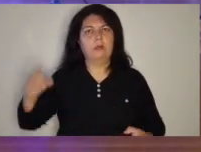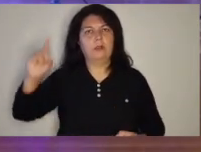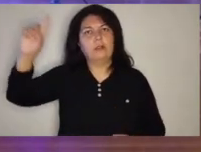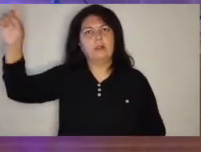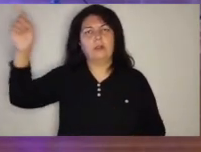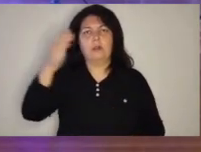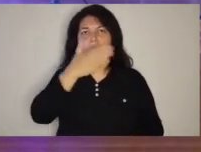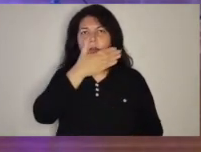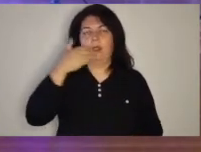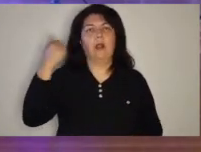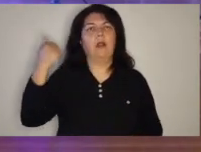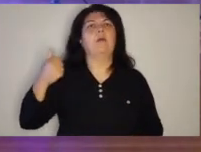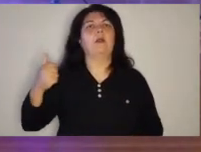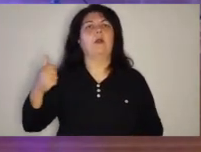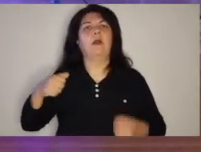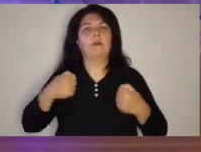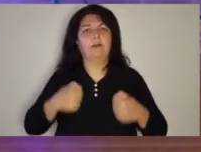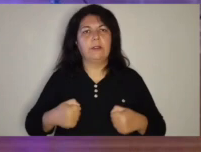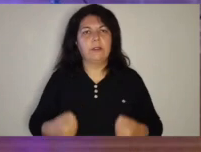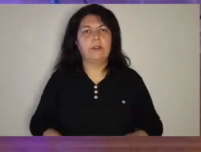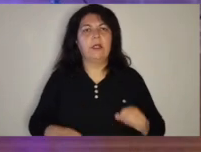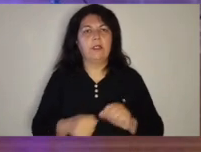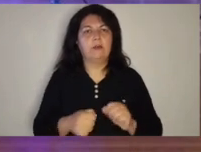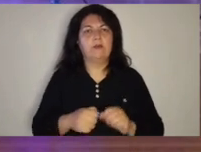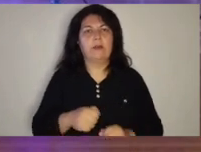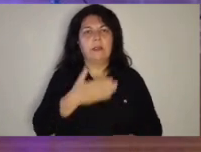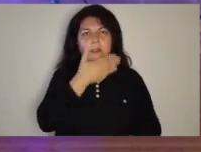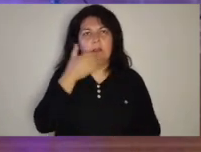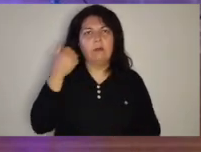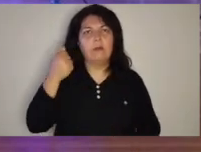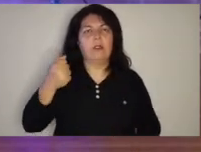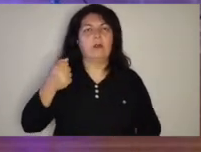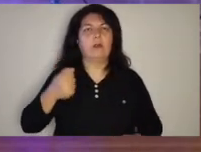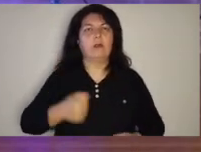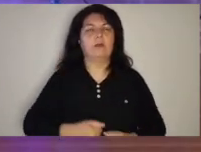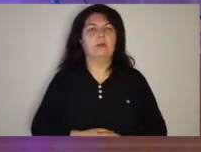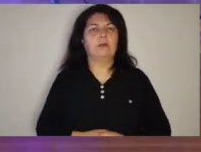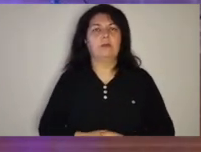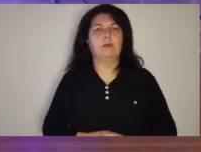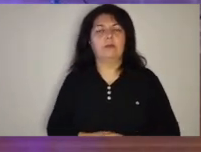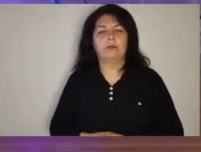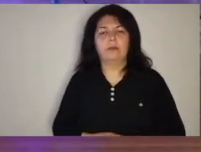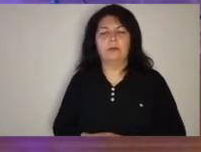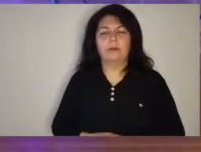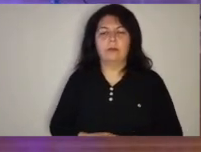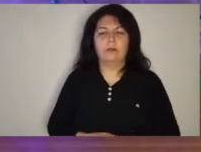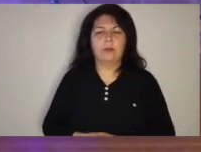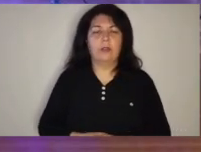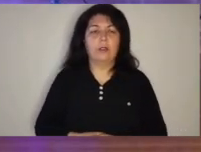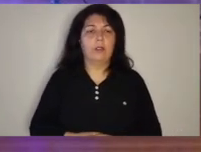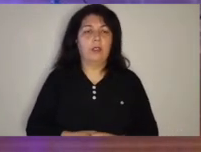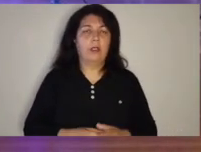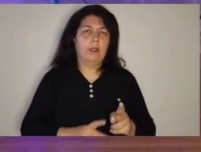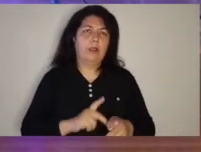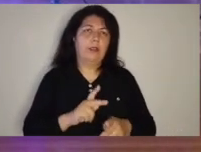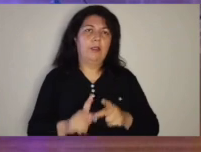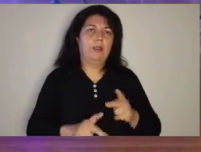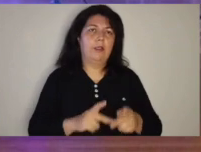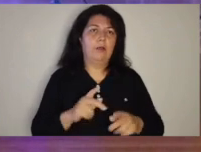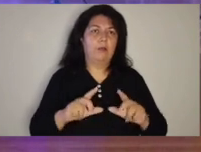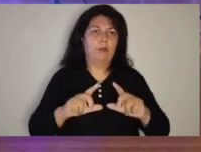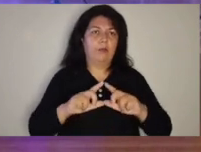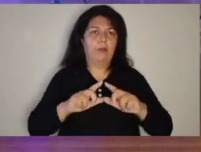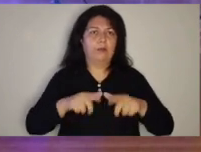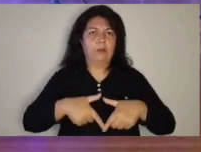que são de Deus, irmãos, é o melhor e a gente tem que fazer da melhor forma. E aí o povo de